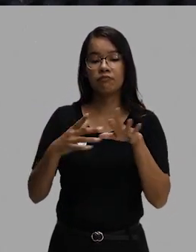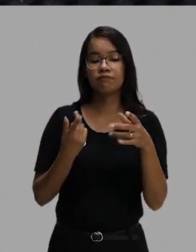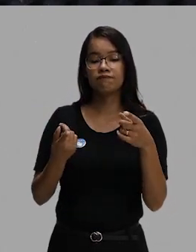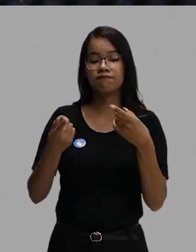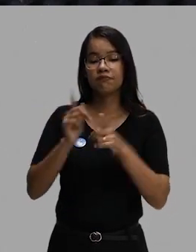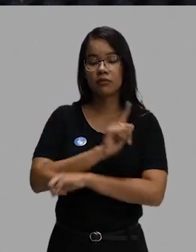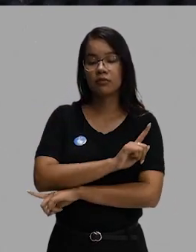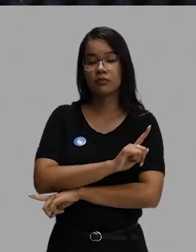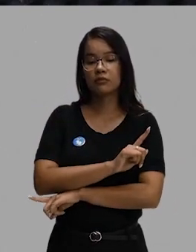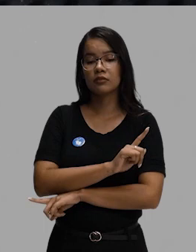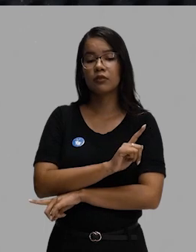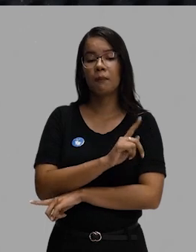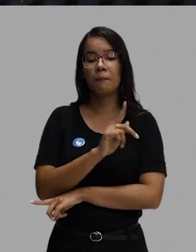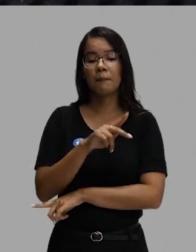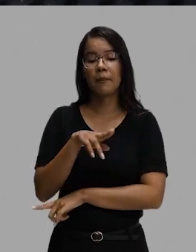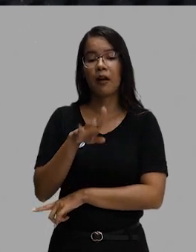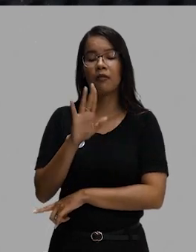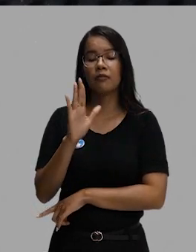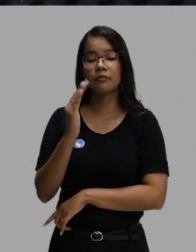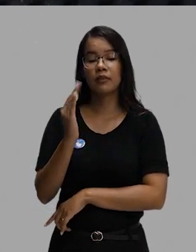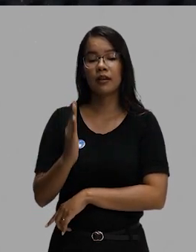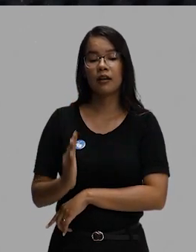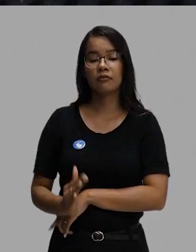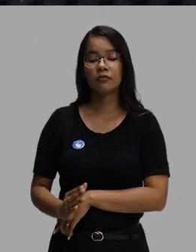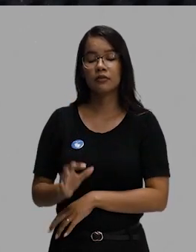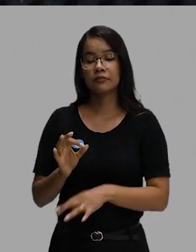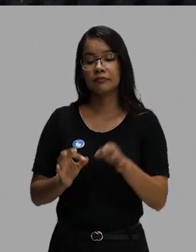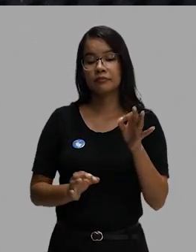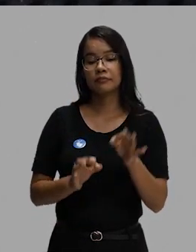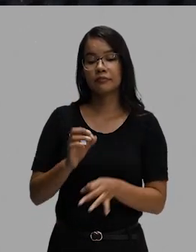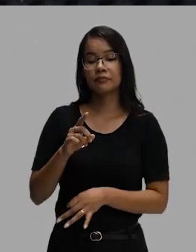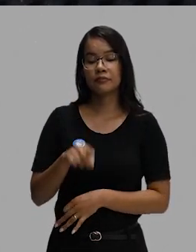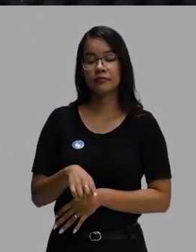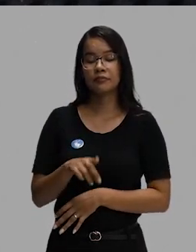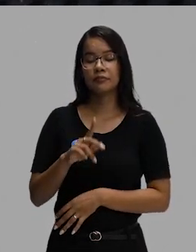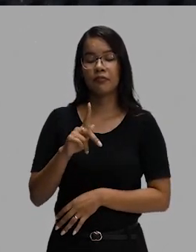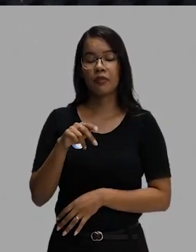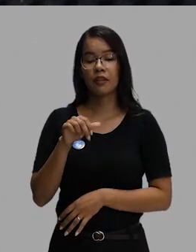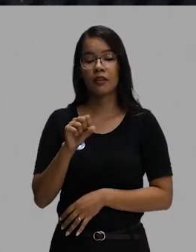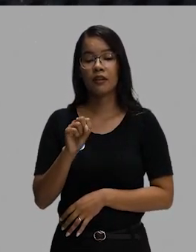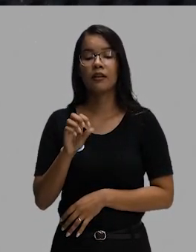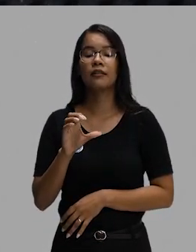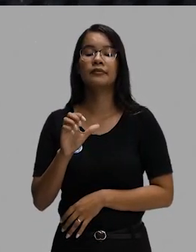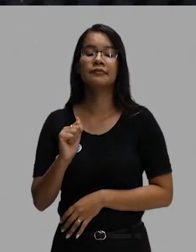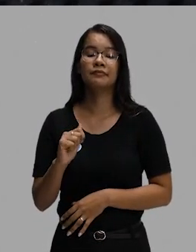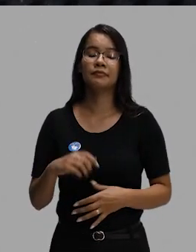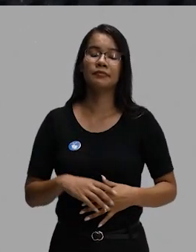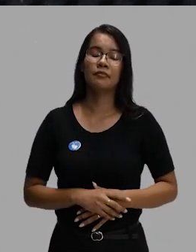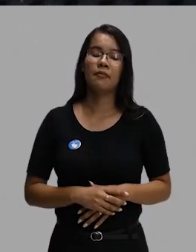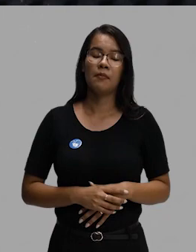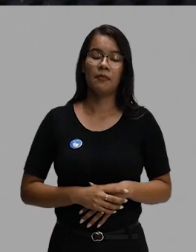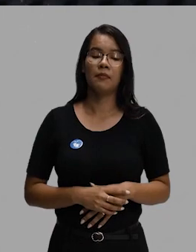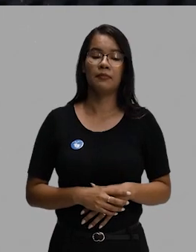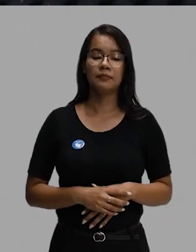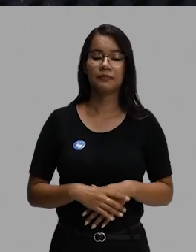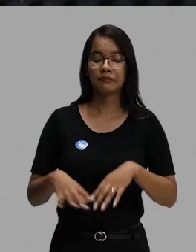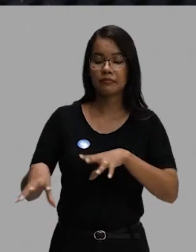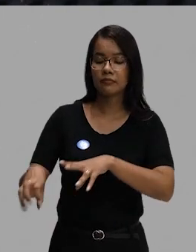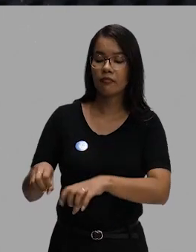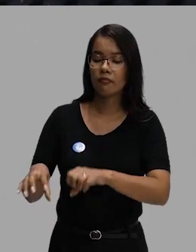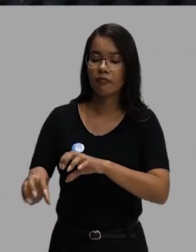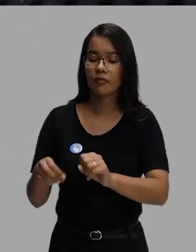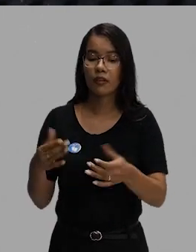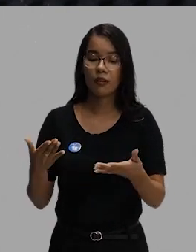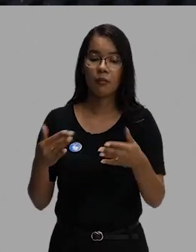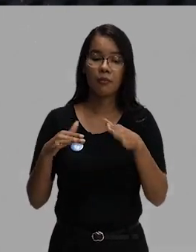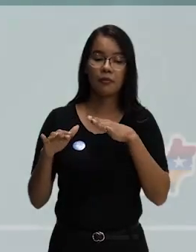poesia Pau-Brasil justamente por conta dessa pesca nas vanguardas que o movimento de poesia Pau-Brasil fazia. Então, o movimento